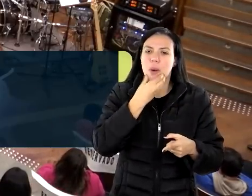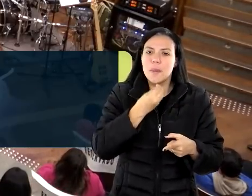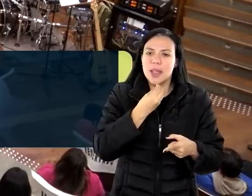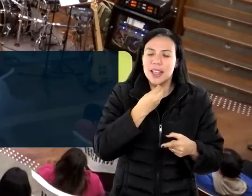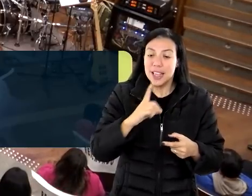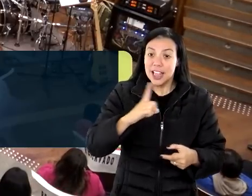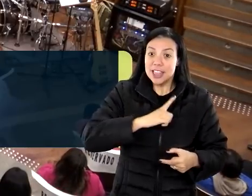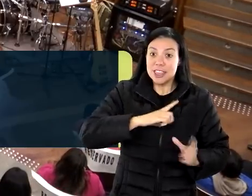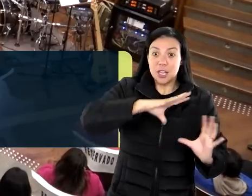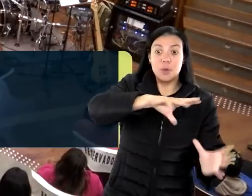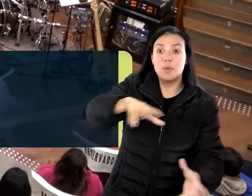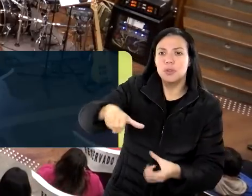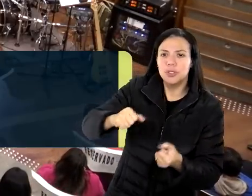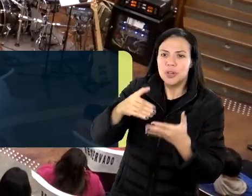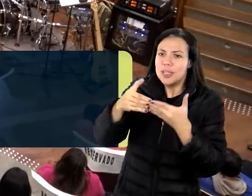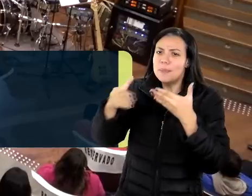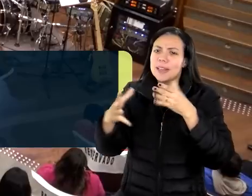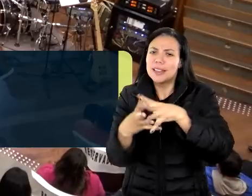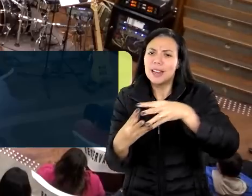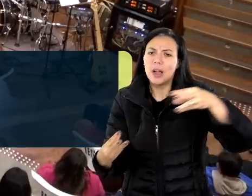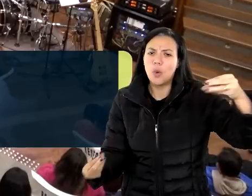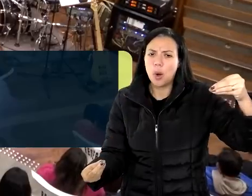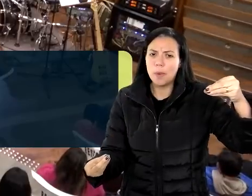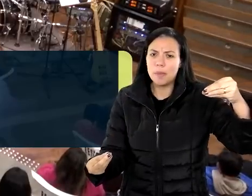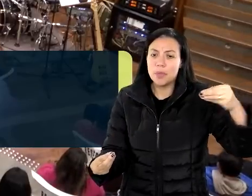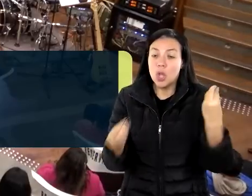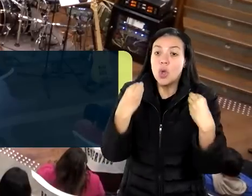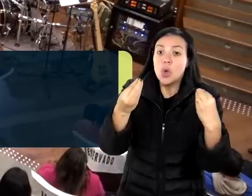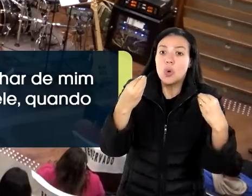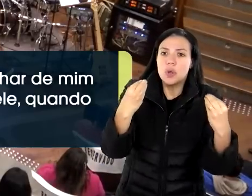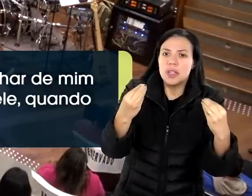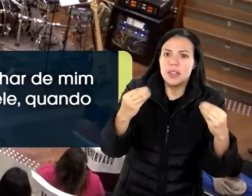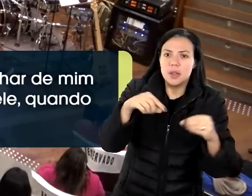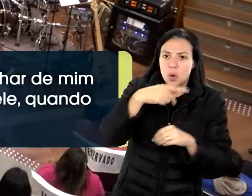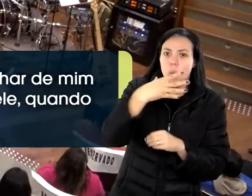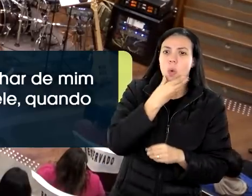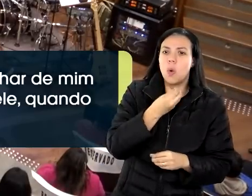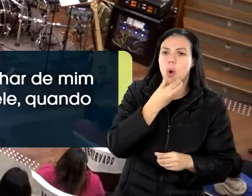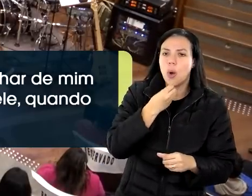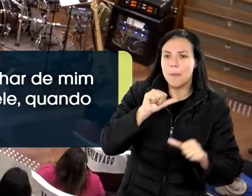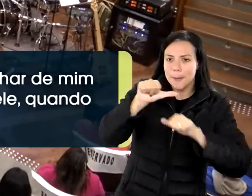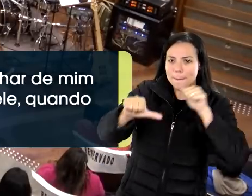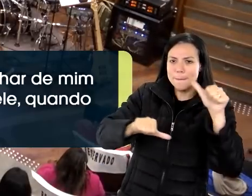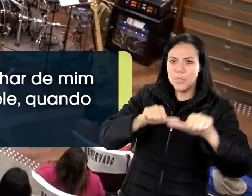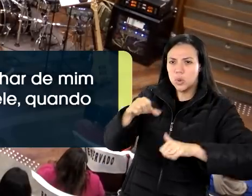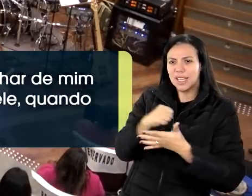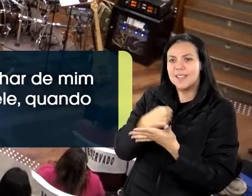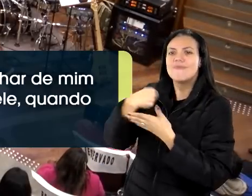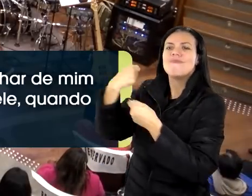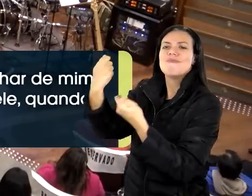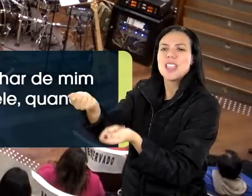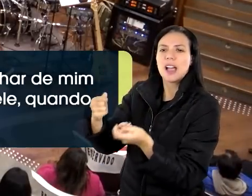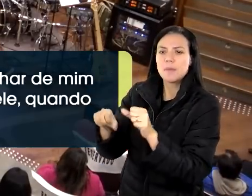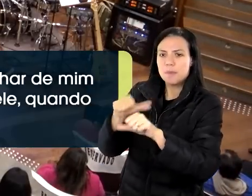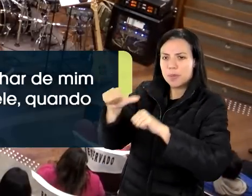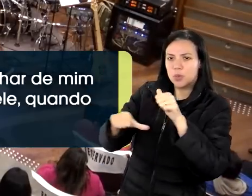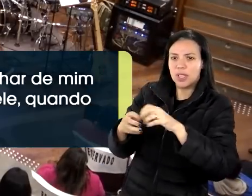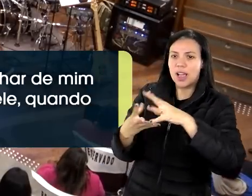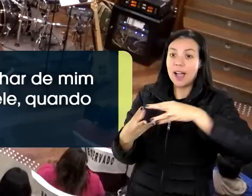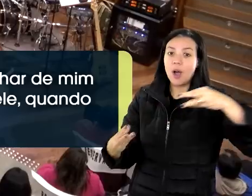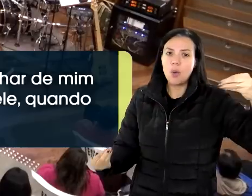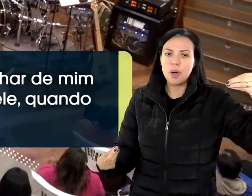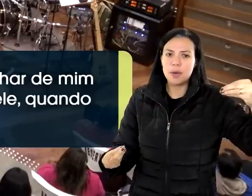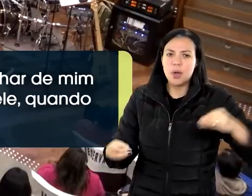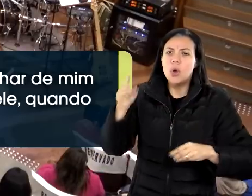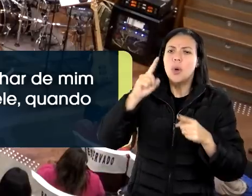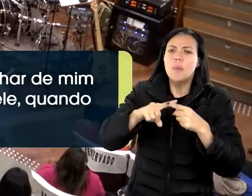alma? Que daria um homem em troca de sua alma? Porque qualquer que nessa geração